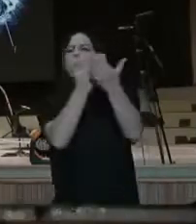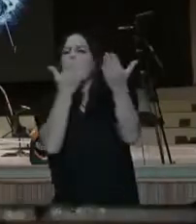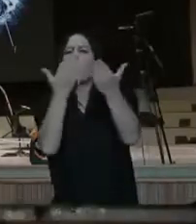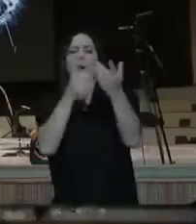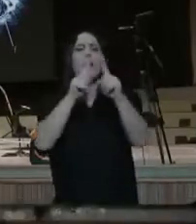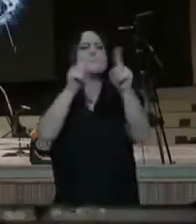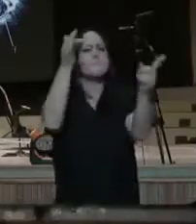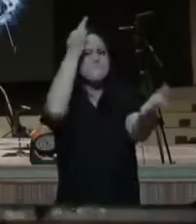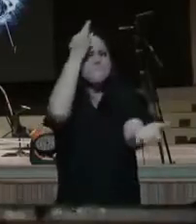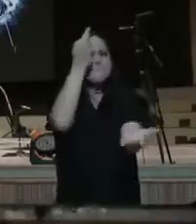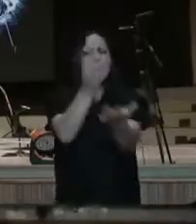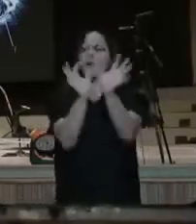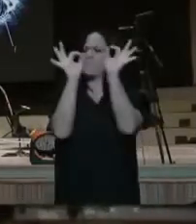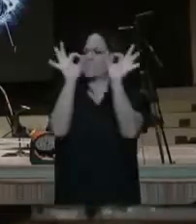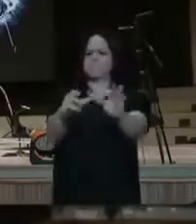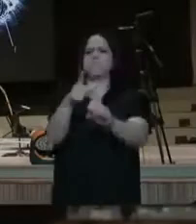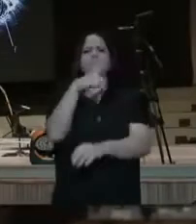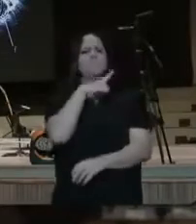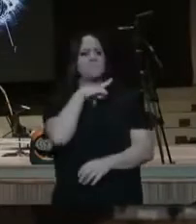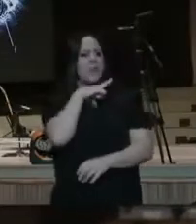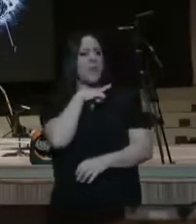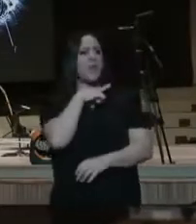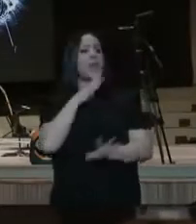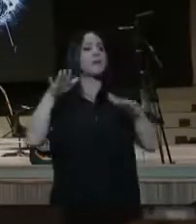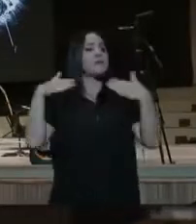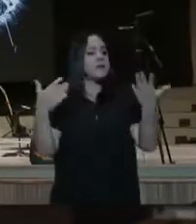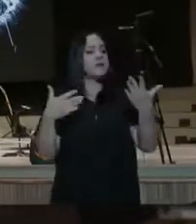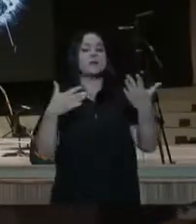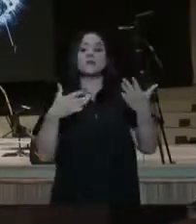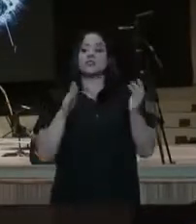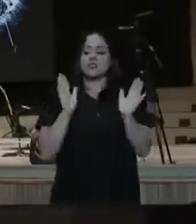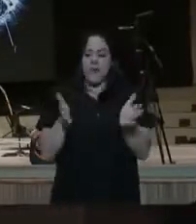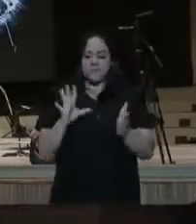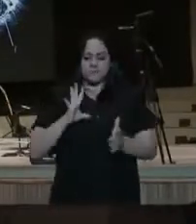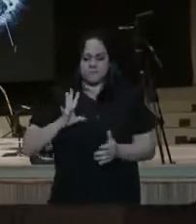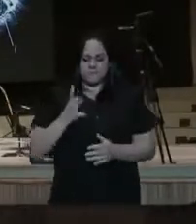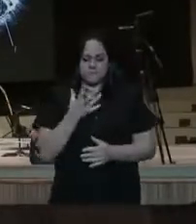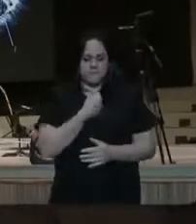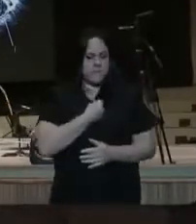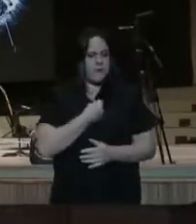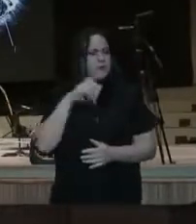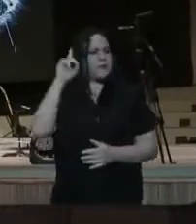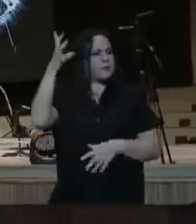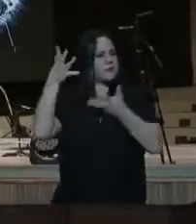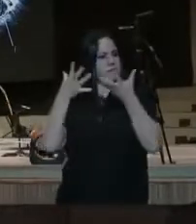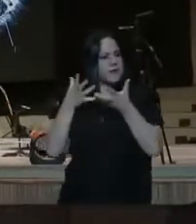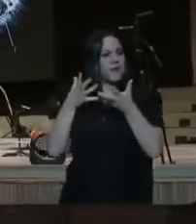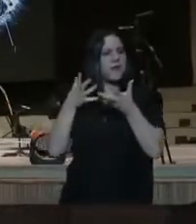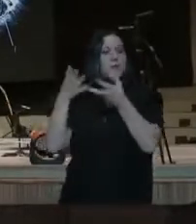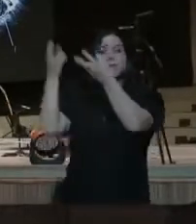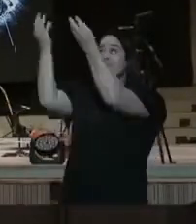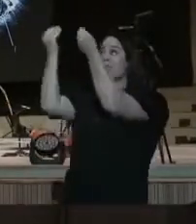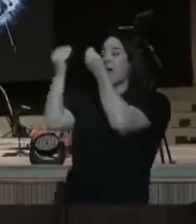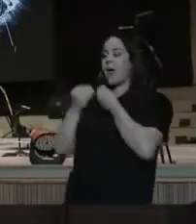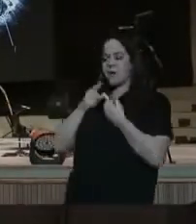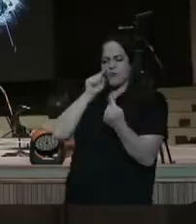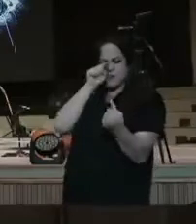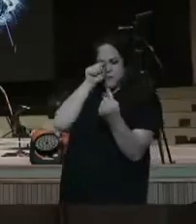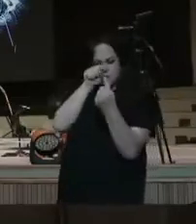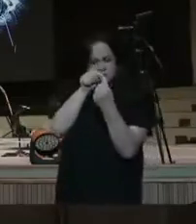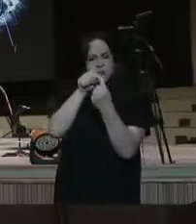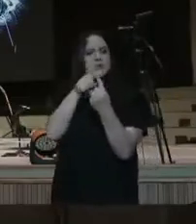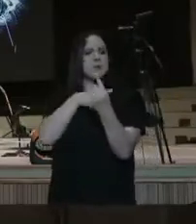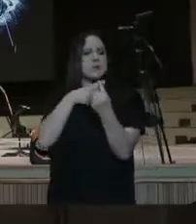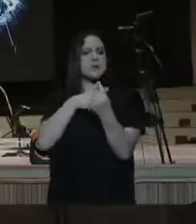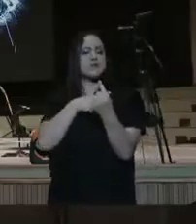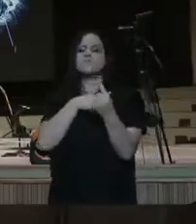então após o nosso processo de salvação que deus quer é implantar em nós uma visão de propósito e sentido